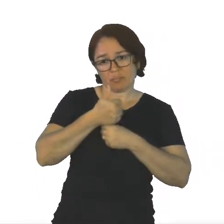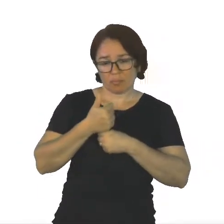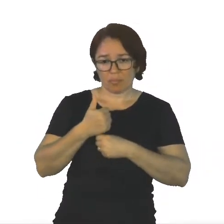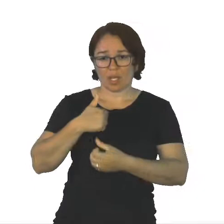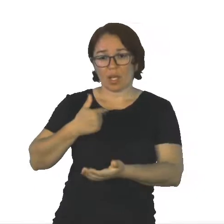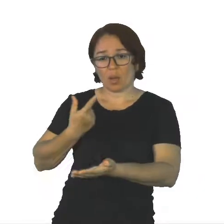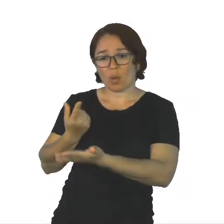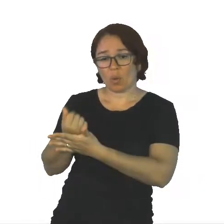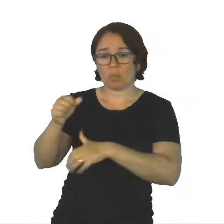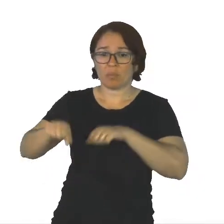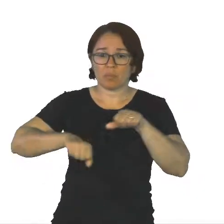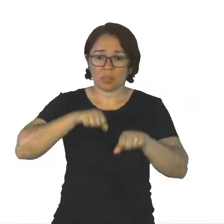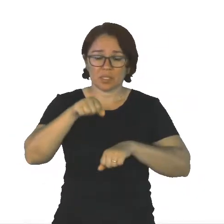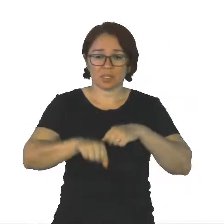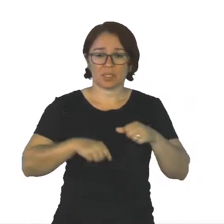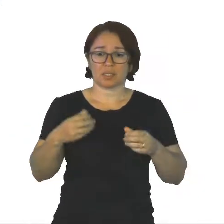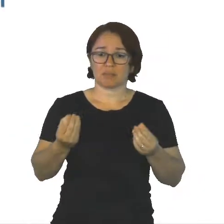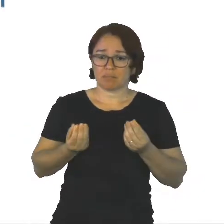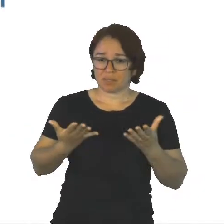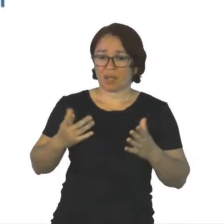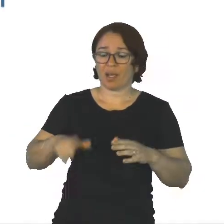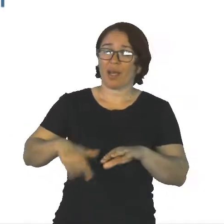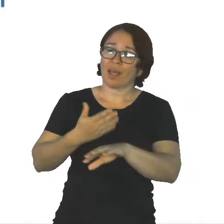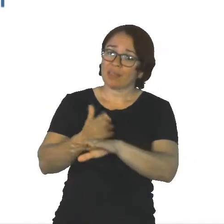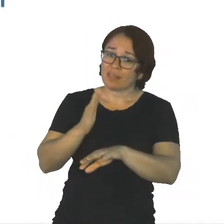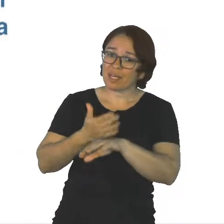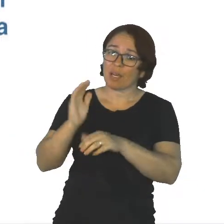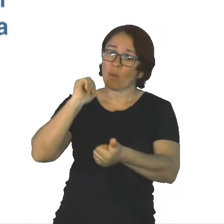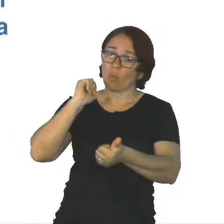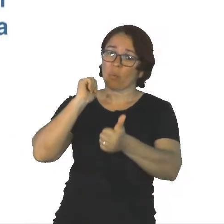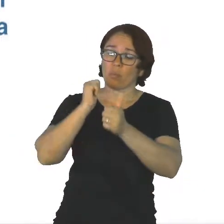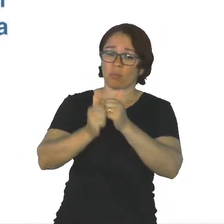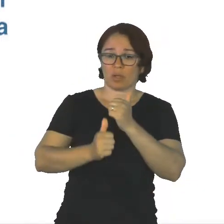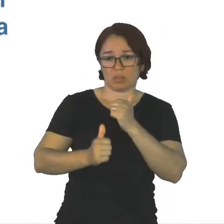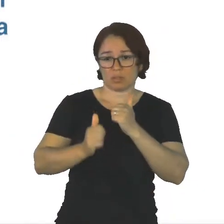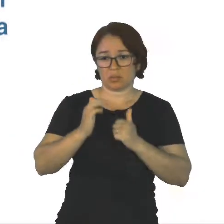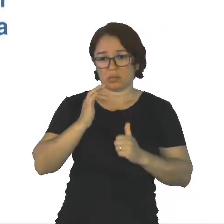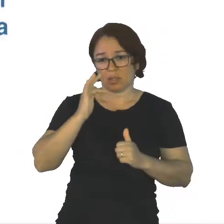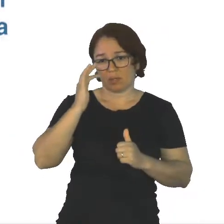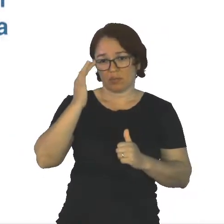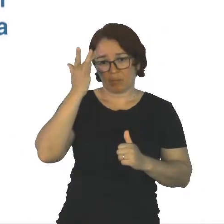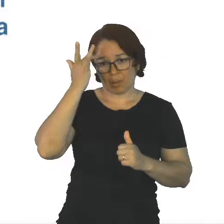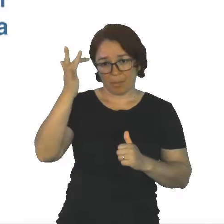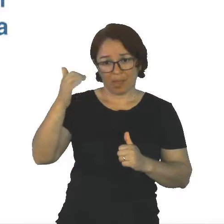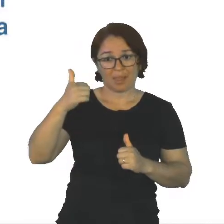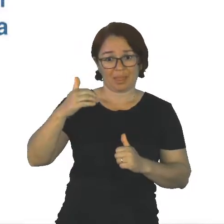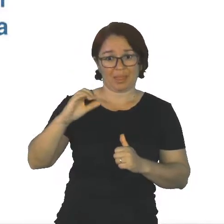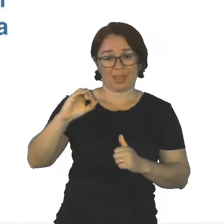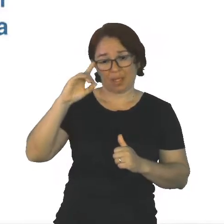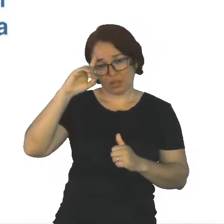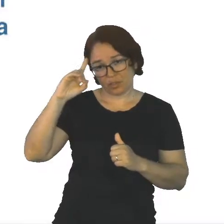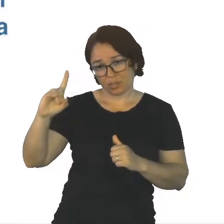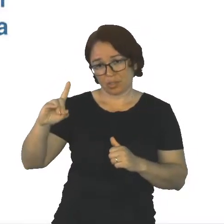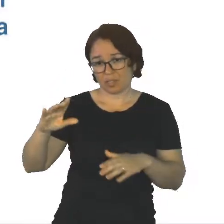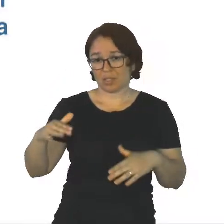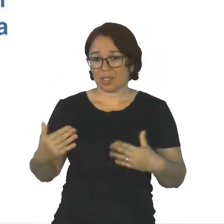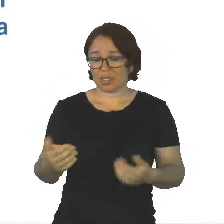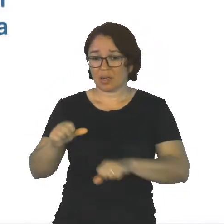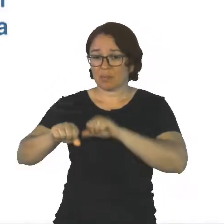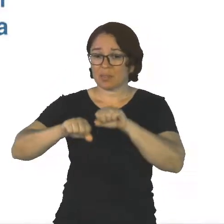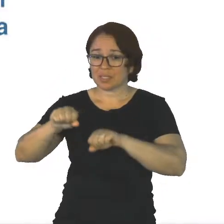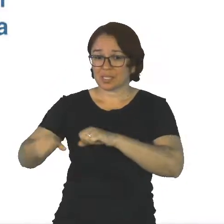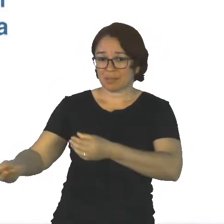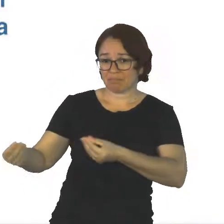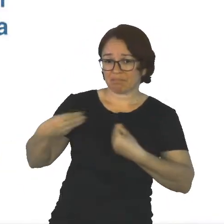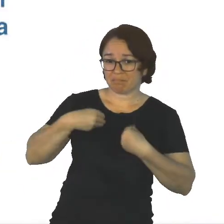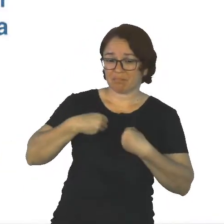de treinar para um campeonato de ciclismo que acontecerá daqui a 10 dias. Em consequência desse atraso,